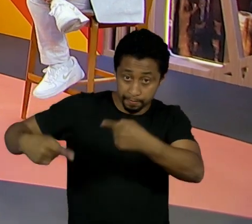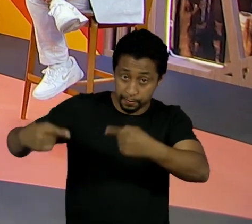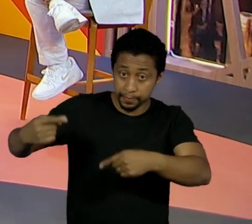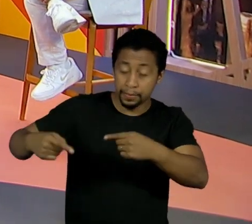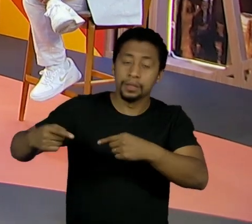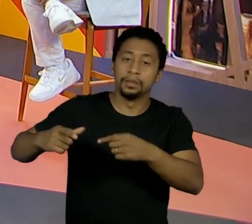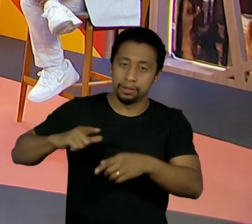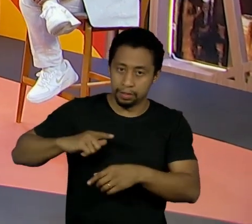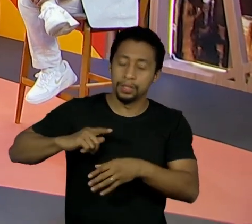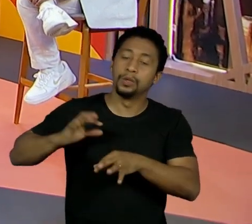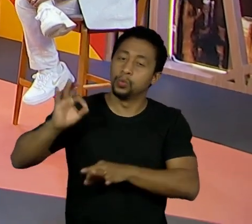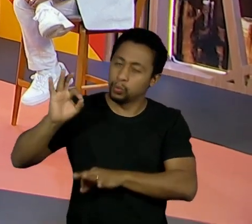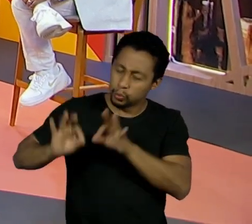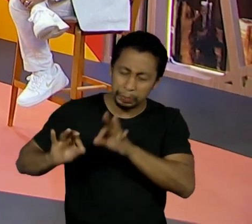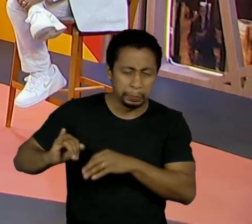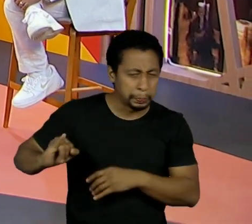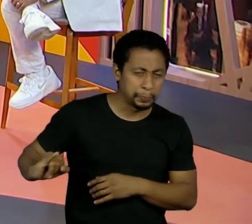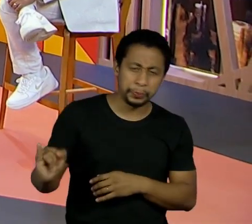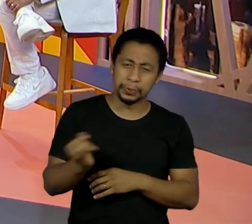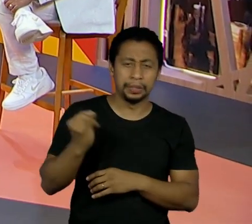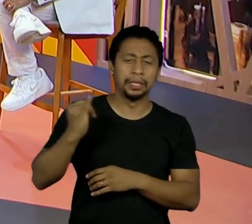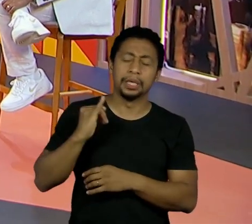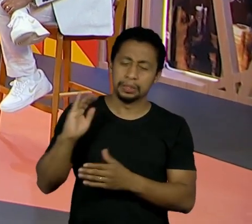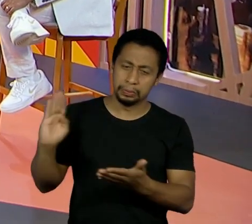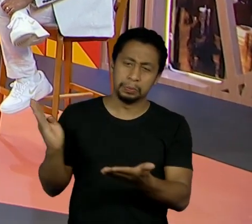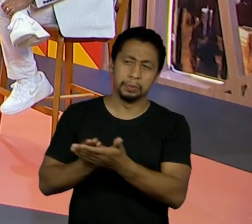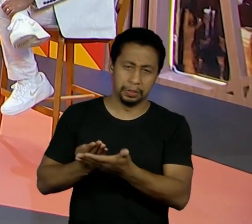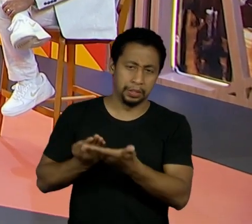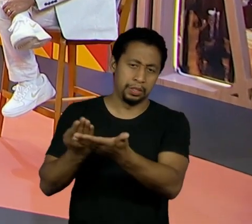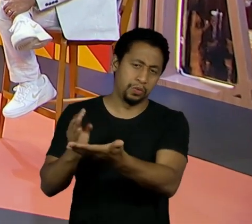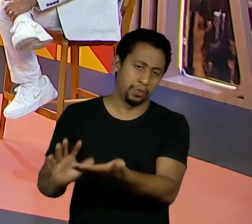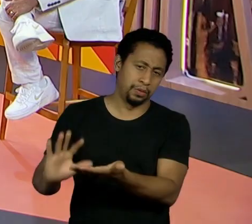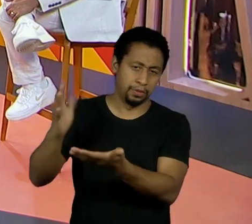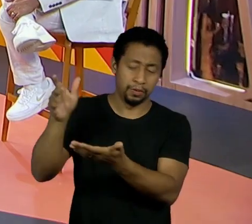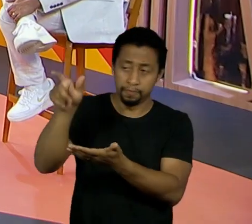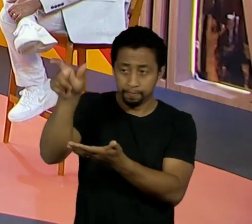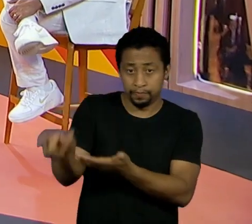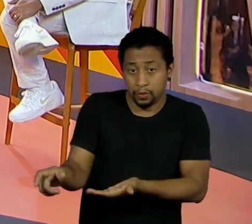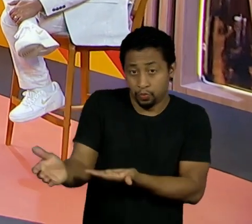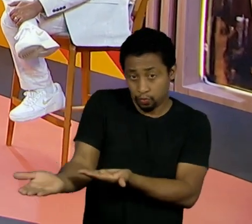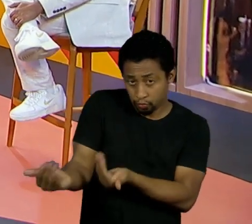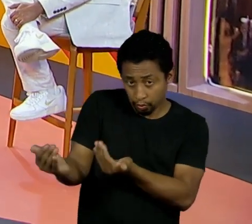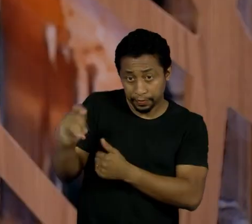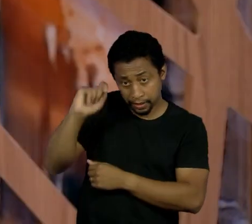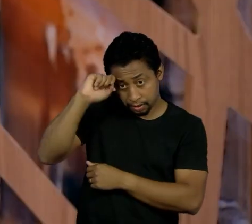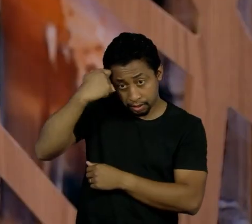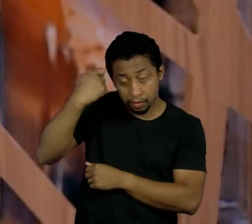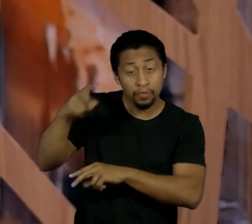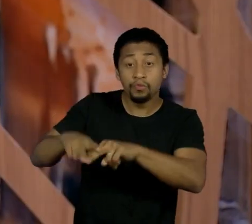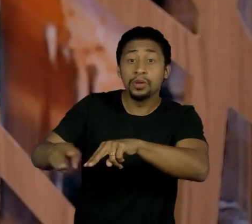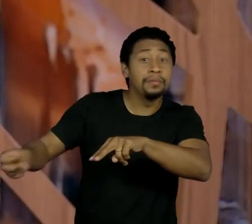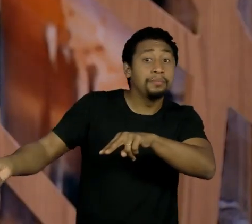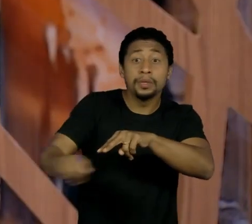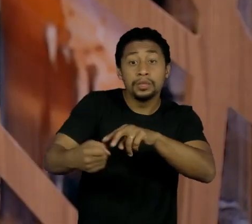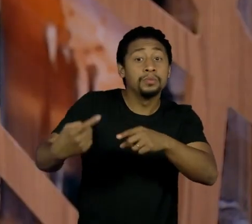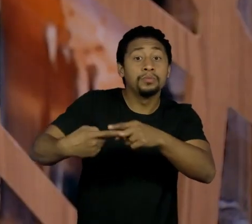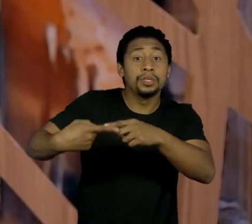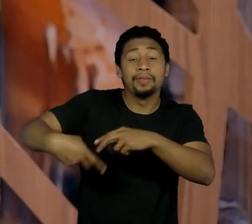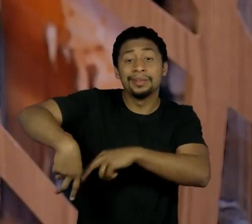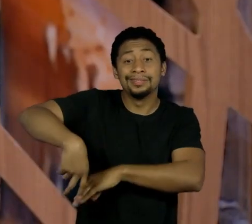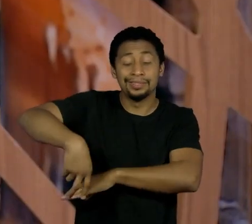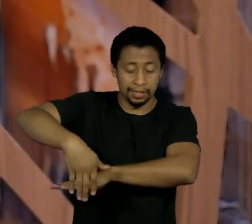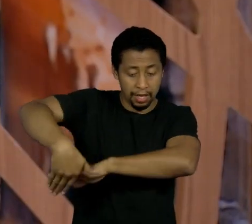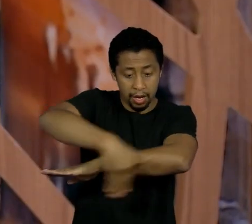muitíssimo importante que está em andamento, que é de um jovem negro, né, que foi preso, sentado no meio-fio, e